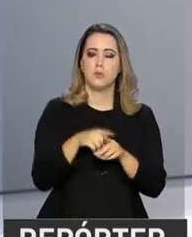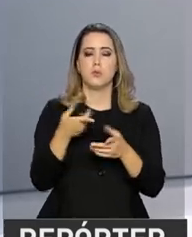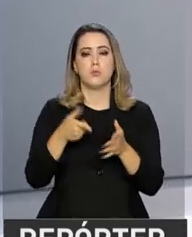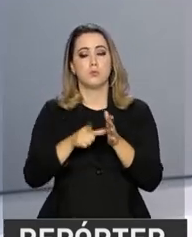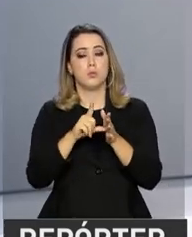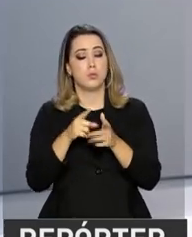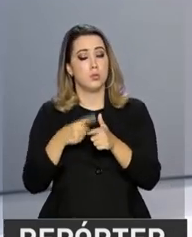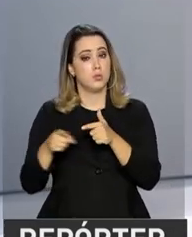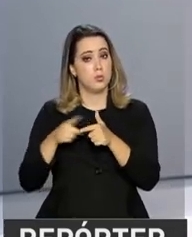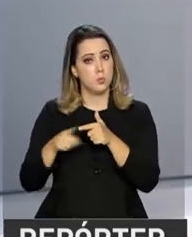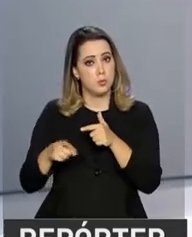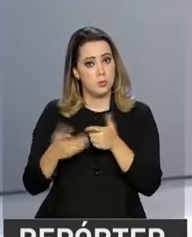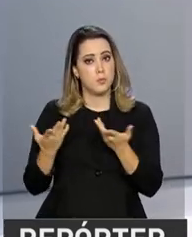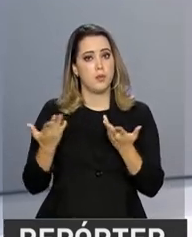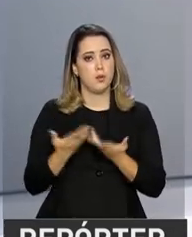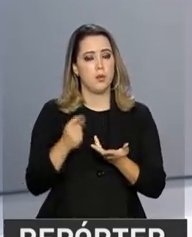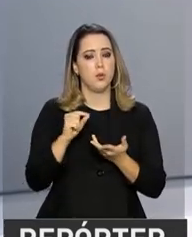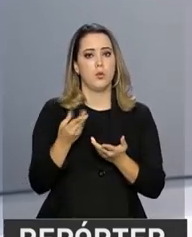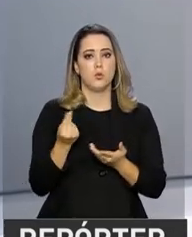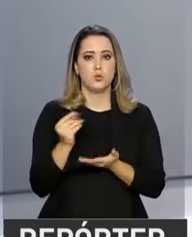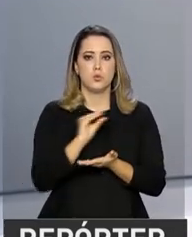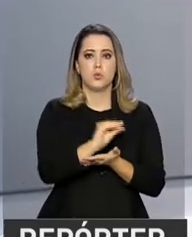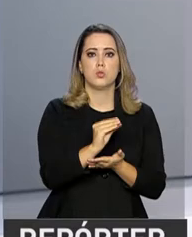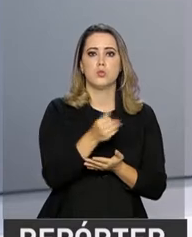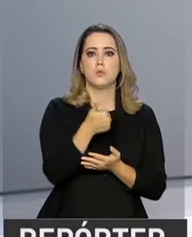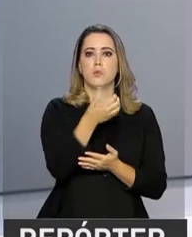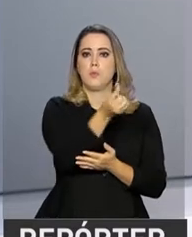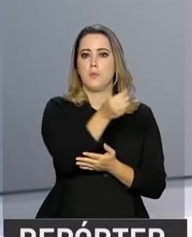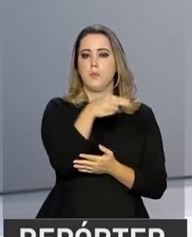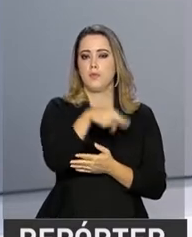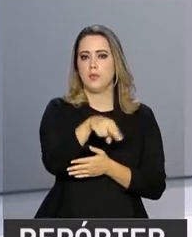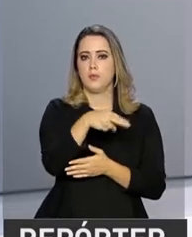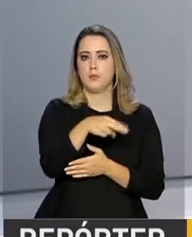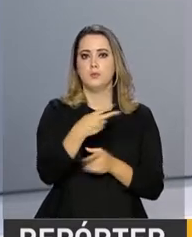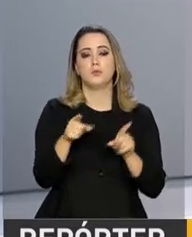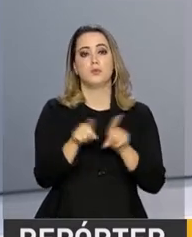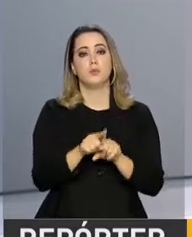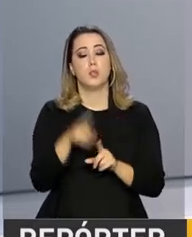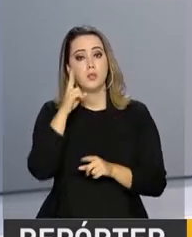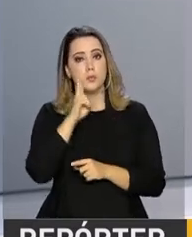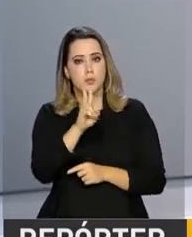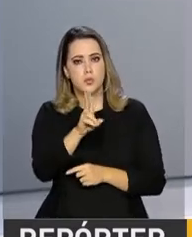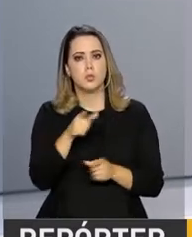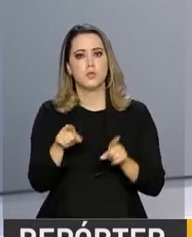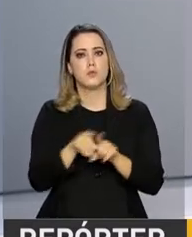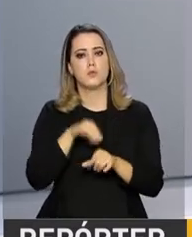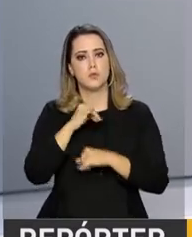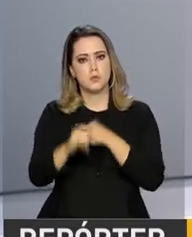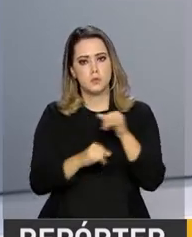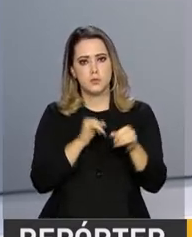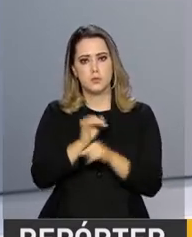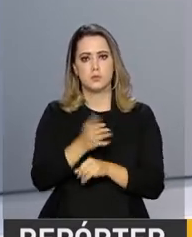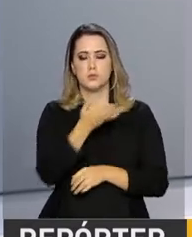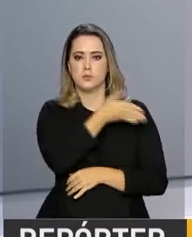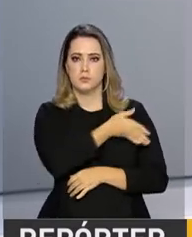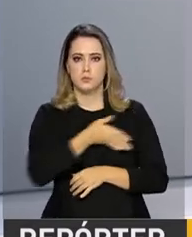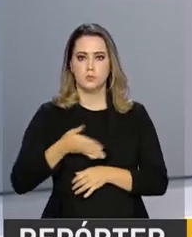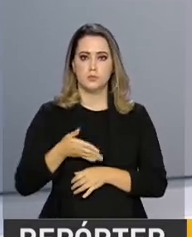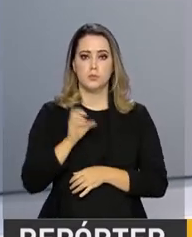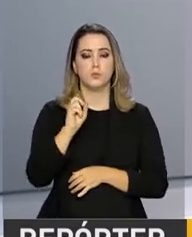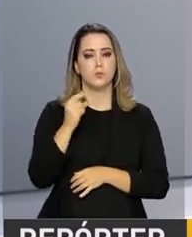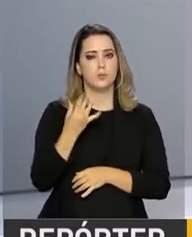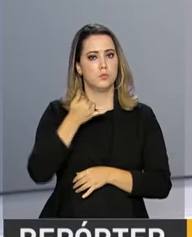deixarão a malha fina o crédito bancário será realizado no dia 16 de novembro a consulta pode ser feita na internet no site da receita